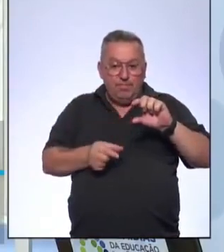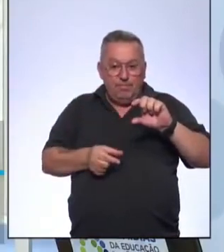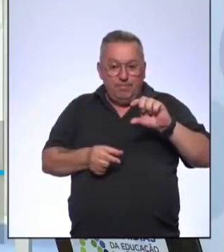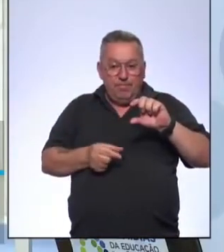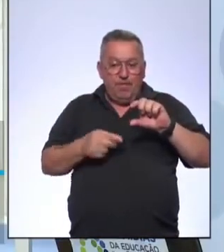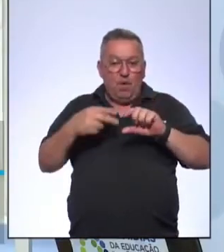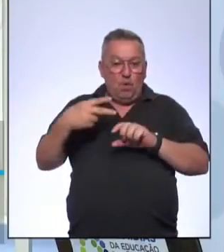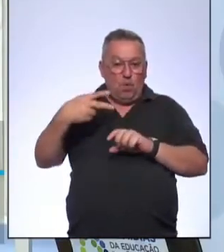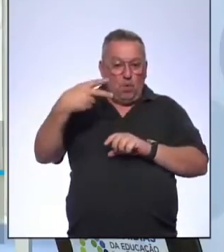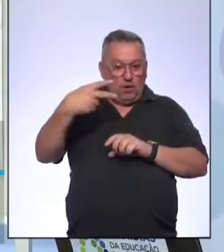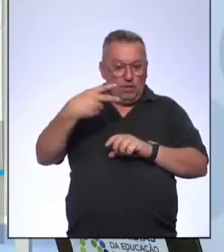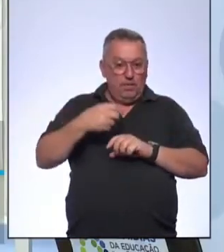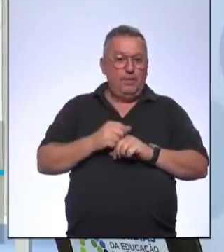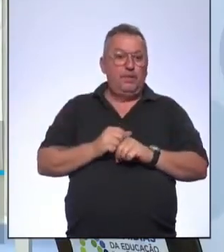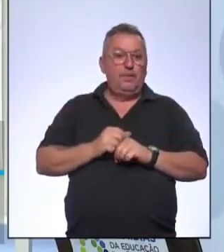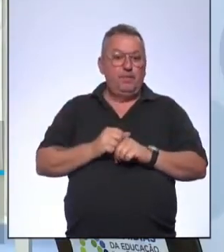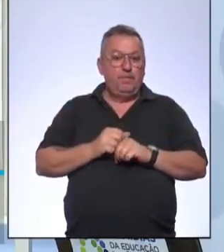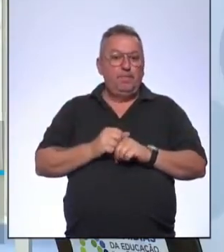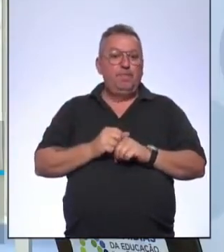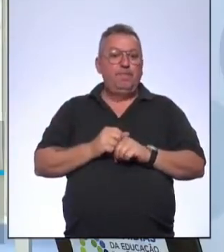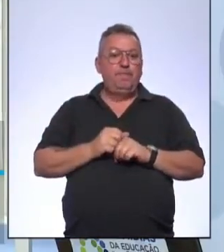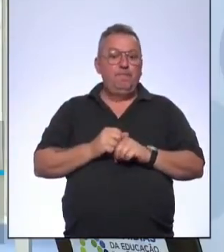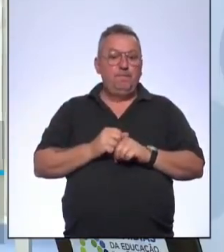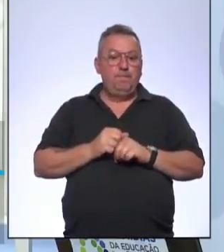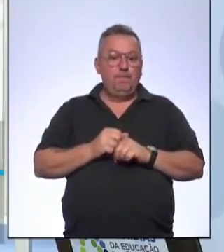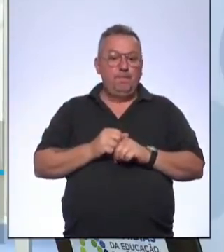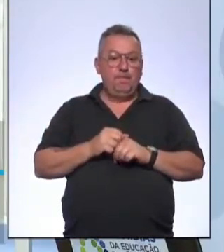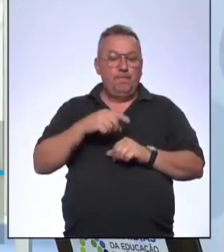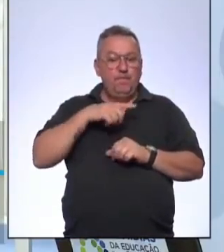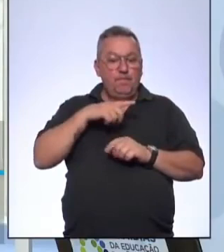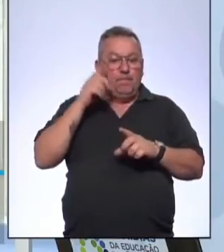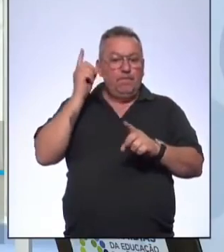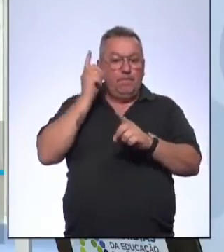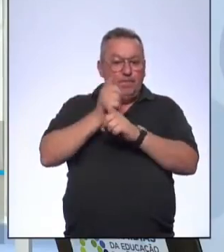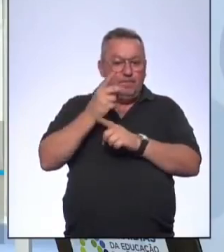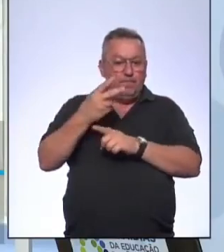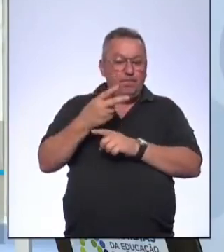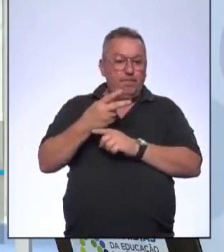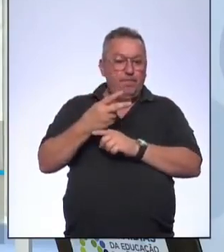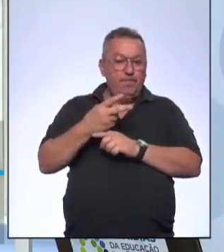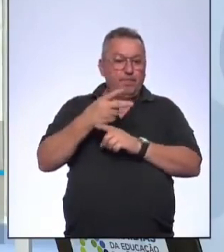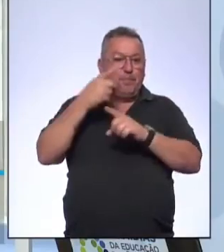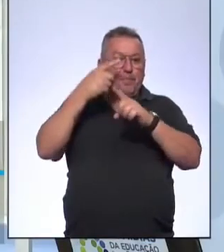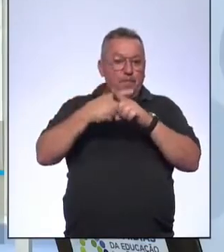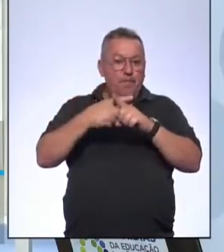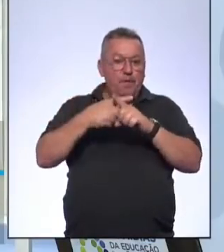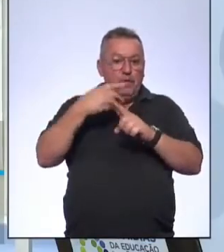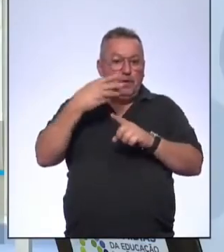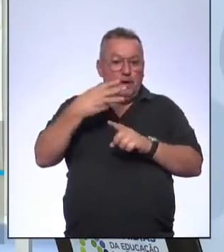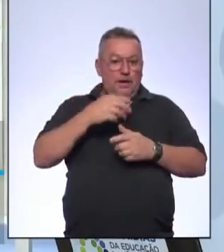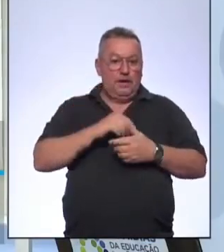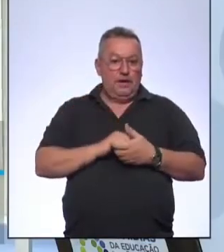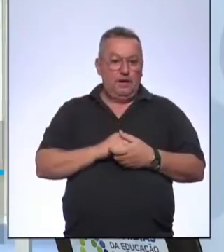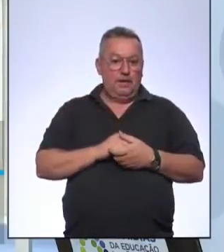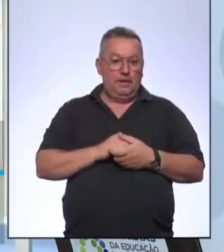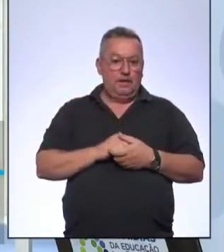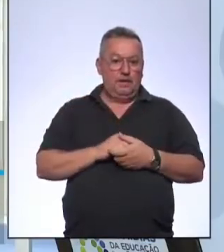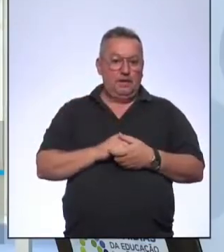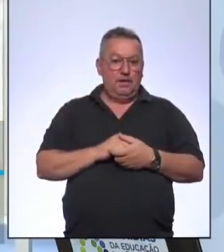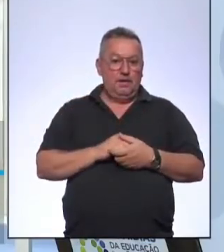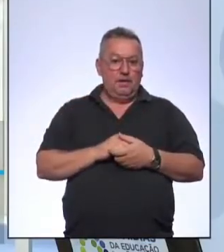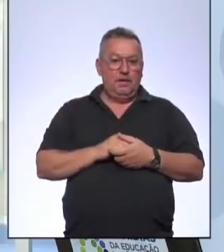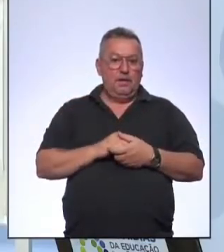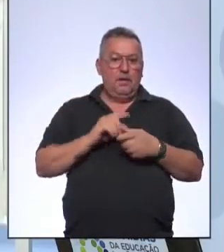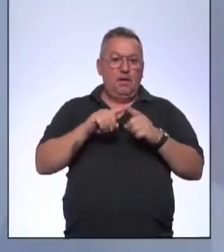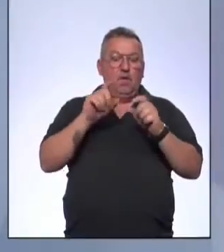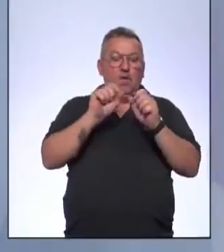maior ao quadrado menos o raio menor ao quadrado. Então, nós identificamos esses dois e multiplica aqui, ó. Vocês podem utilizar